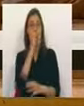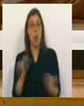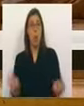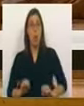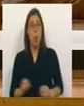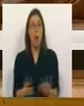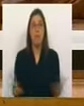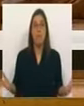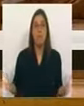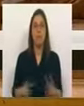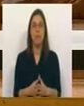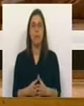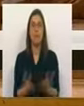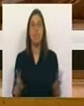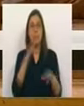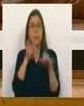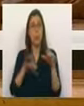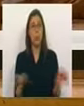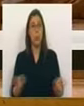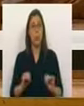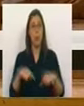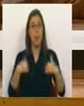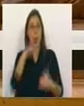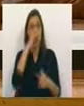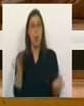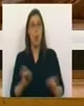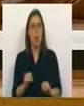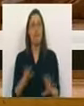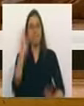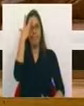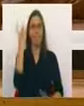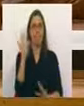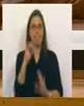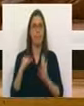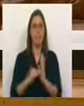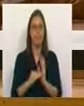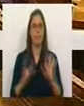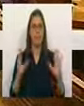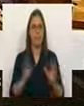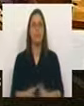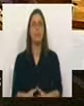governo, nem sequer a intervenção do próprio governo. Registre-se.